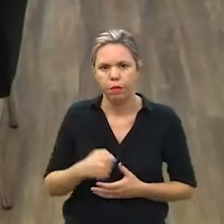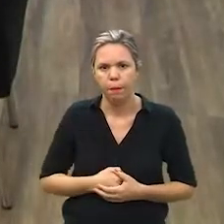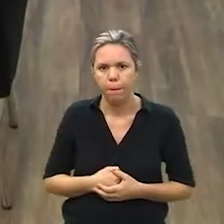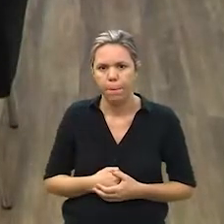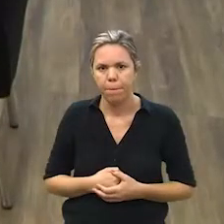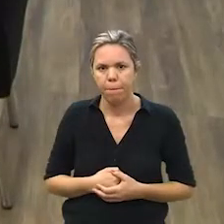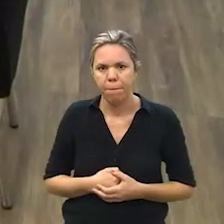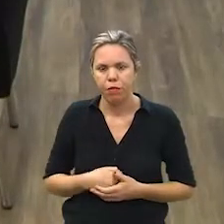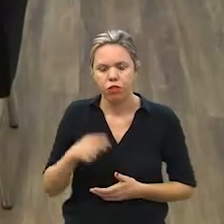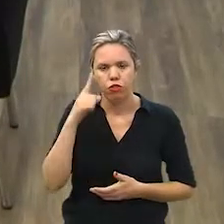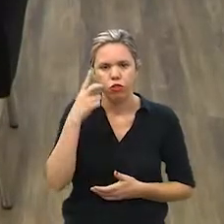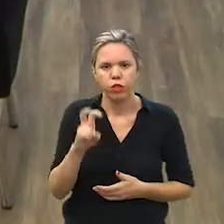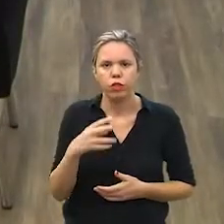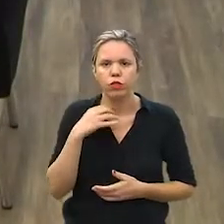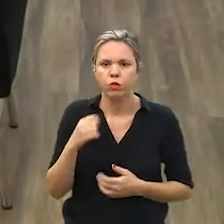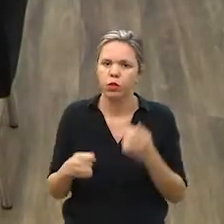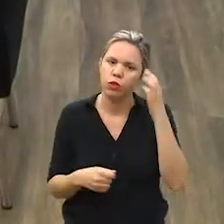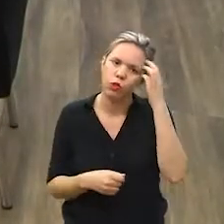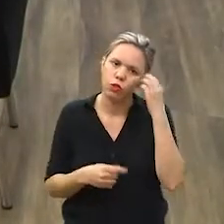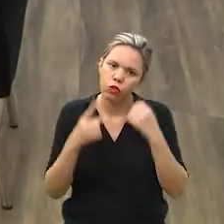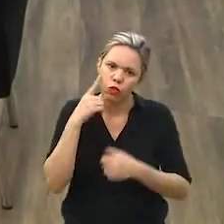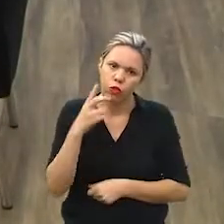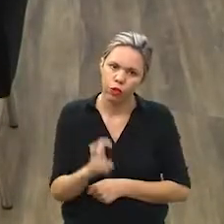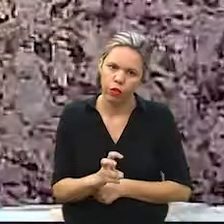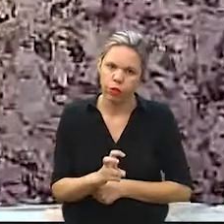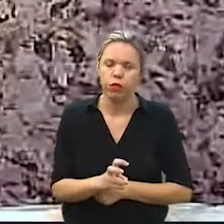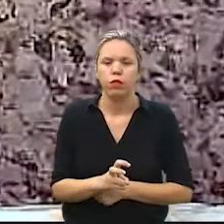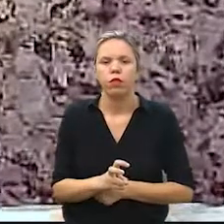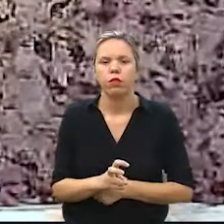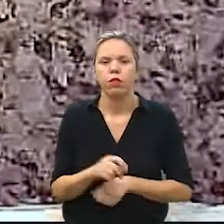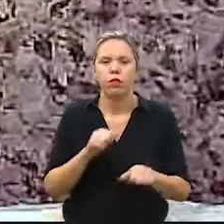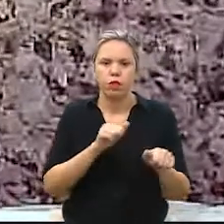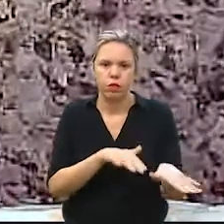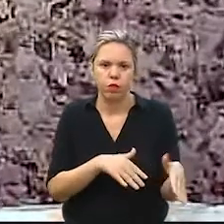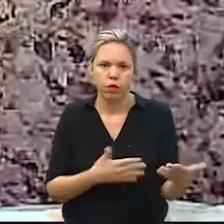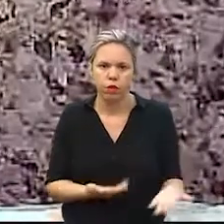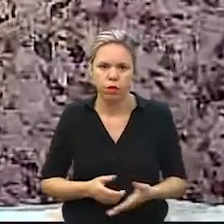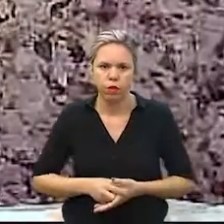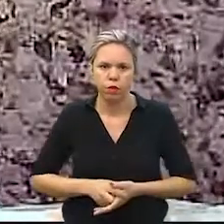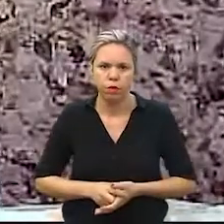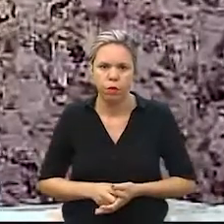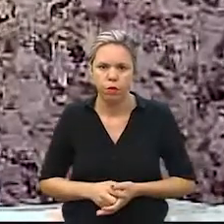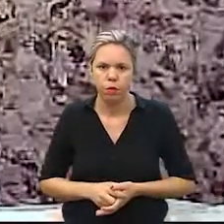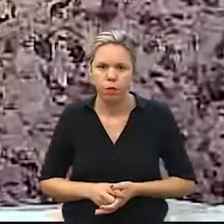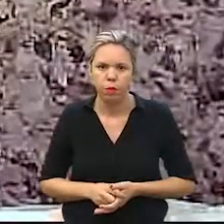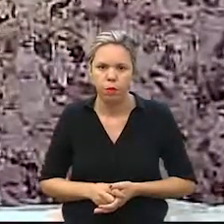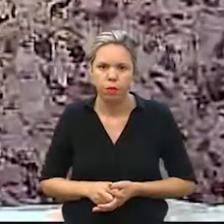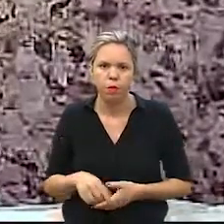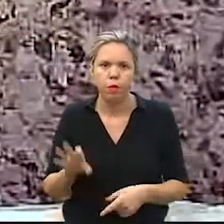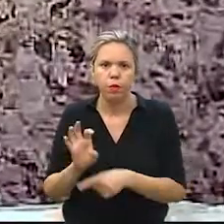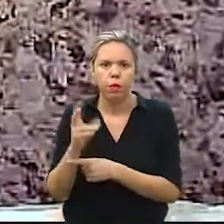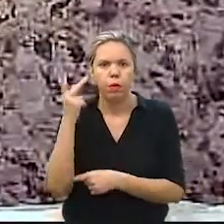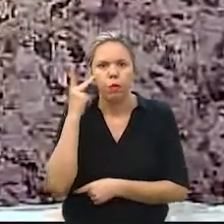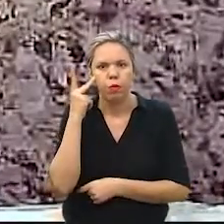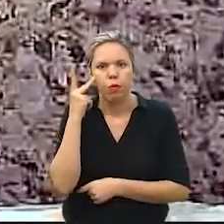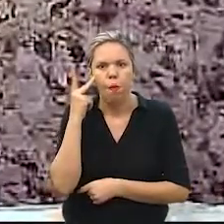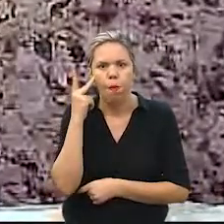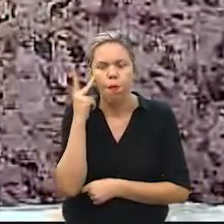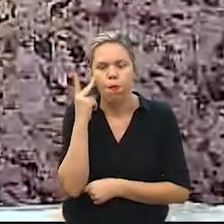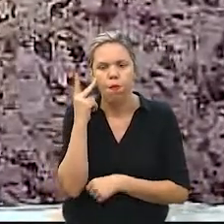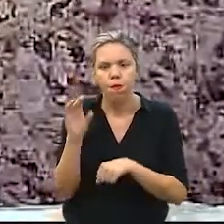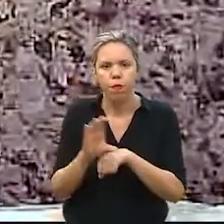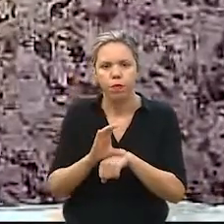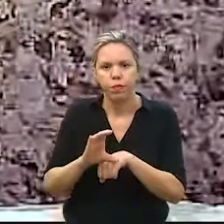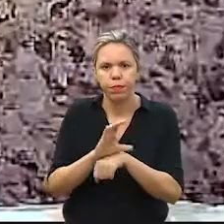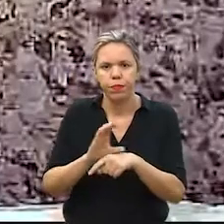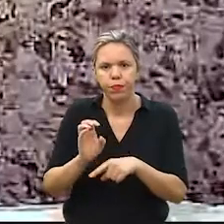dia 15 de abril e no dia 15 de setembro, no caso do Estado de São Paulo, que a